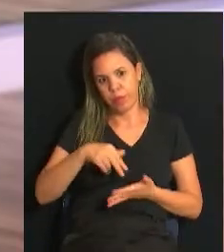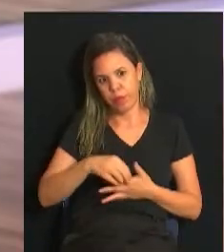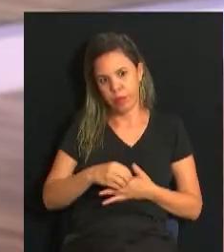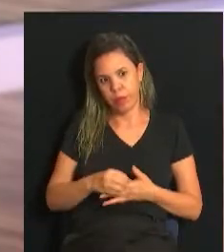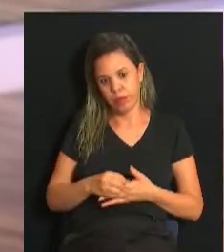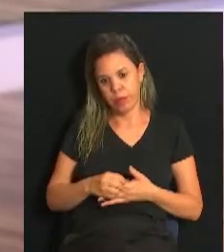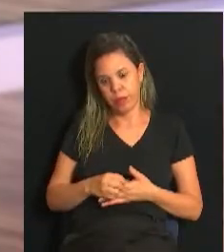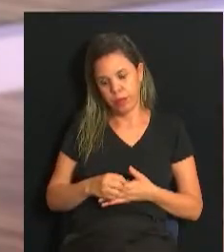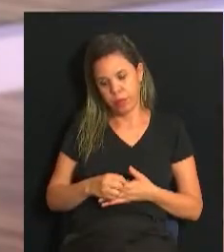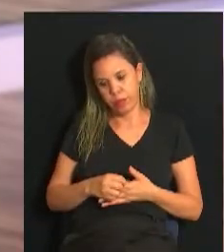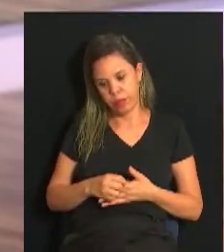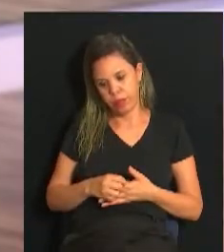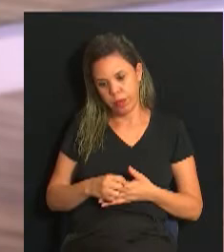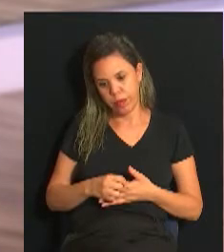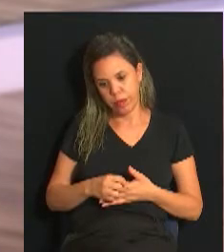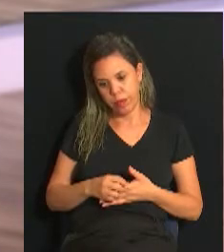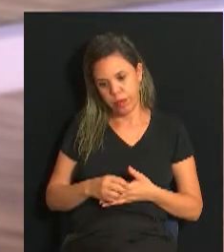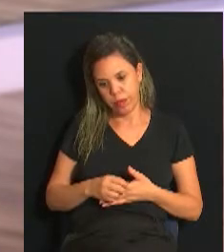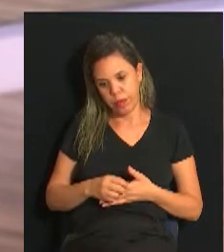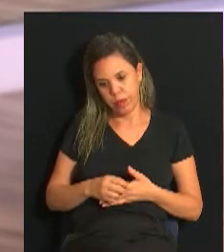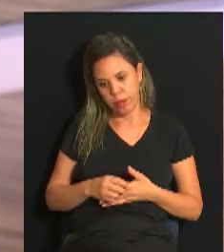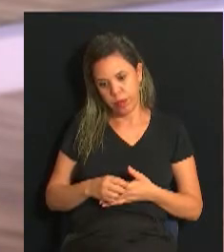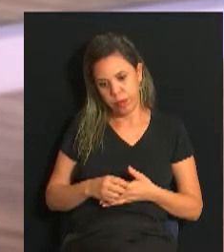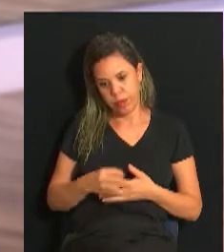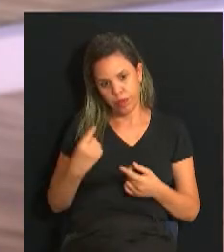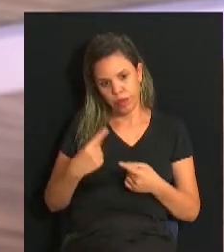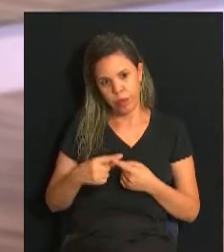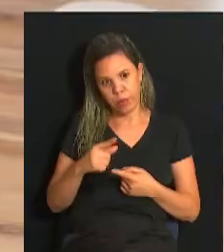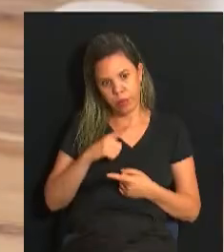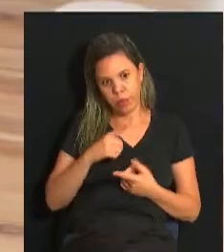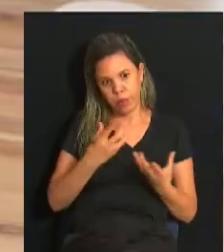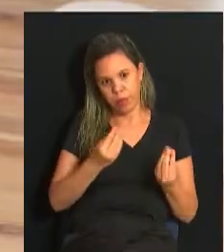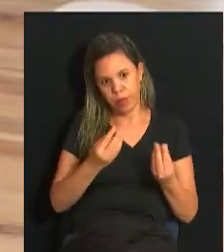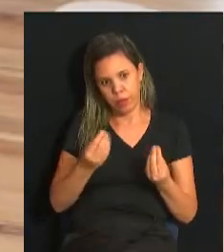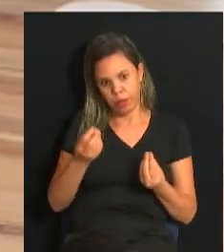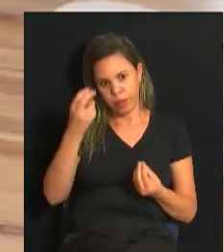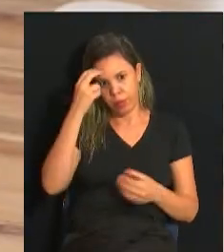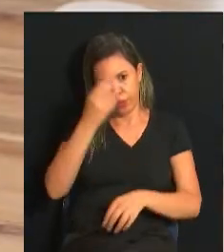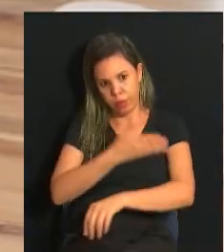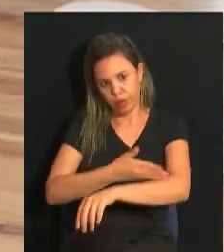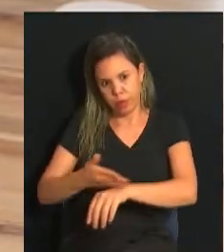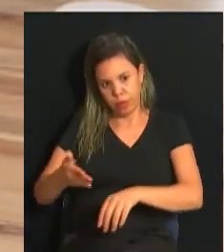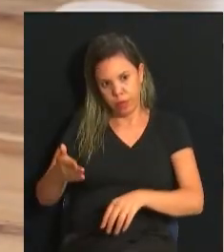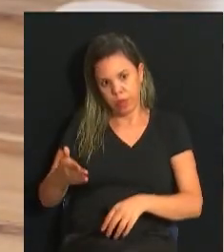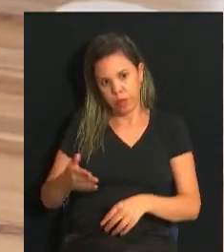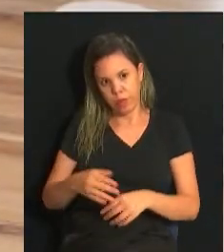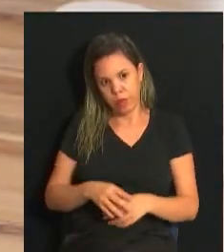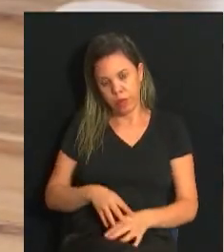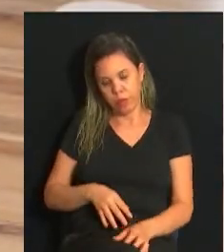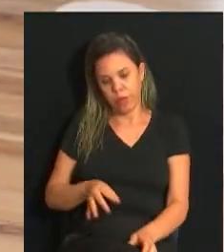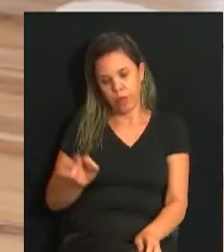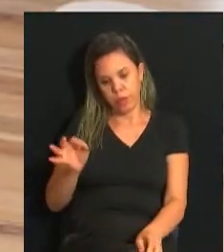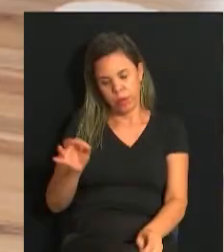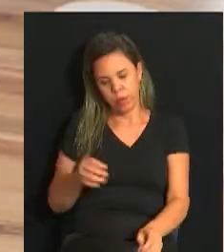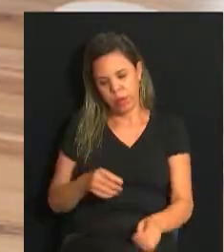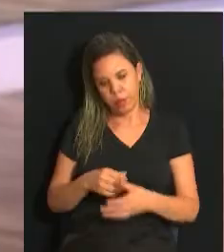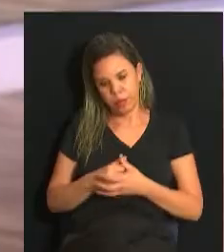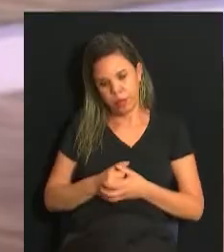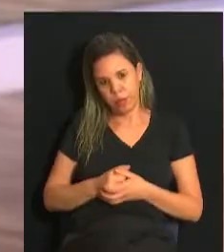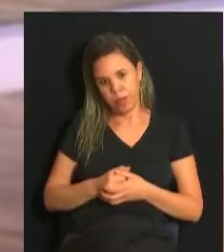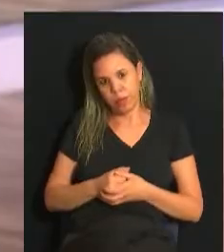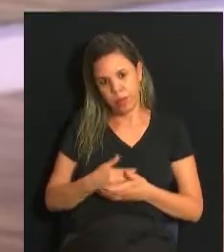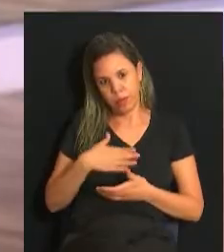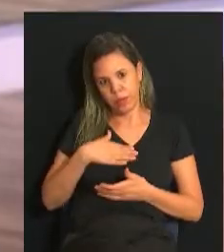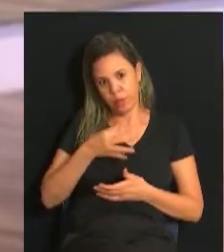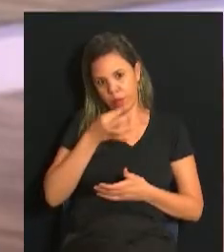17,30 é porque nós estamos muitas culturas em dobro Então o